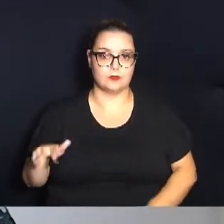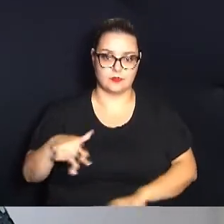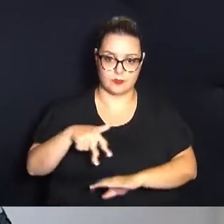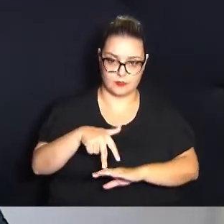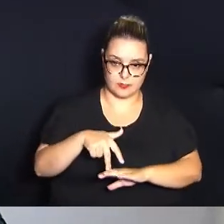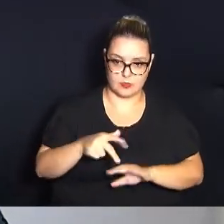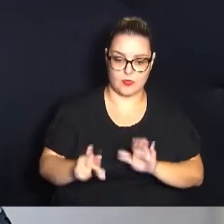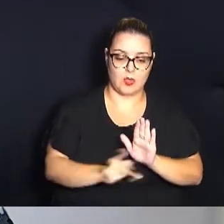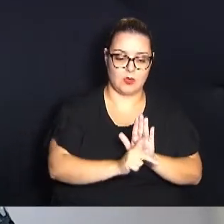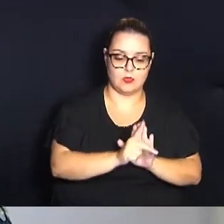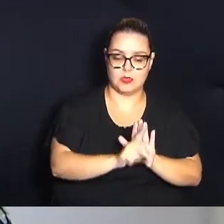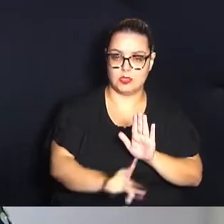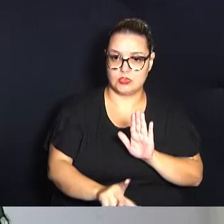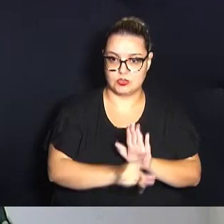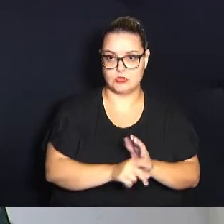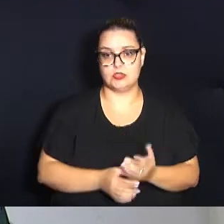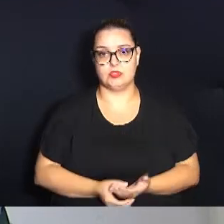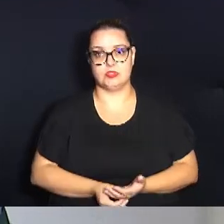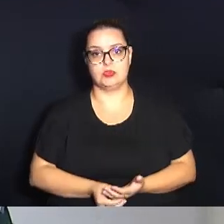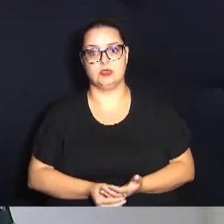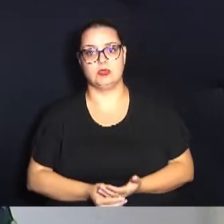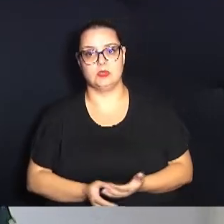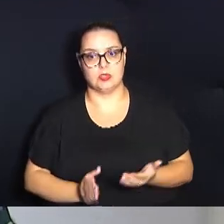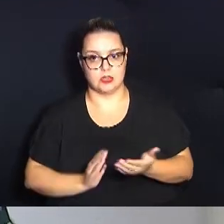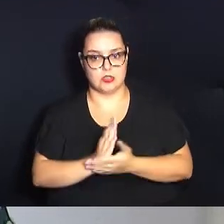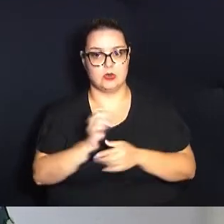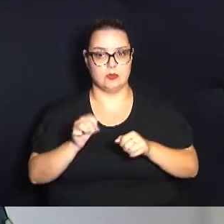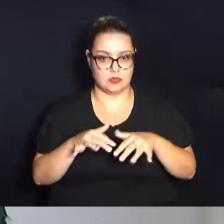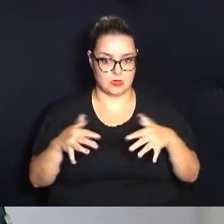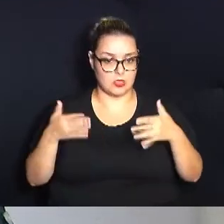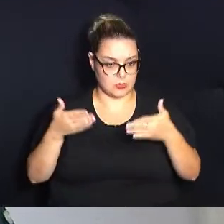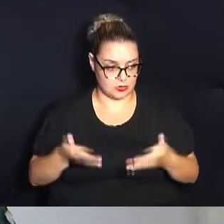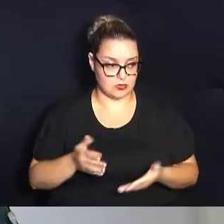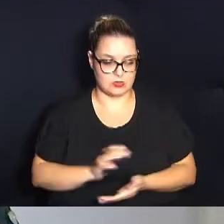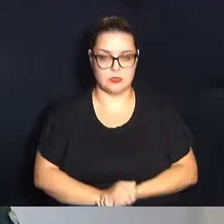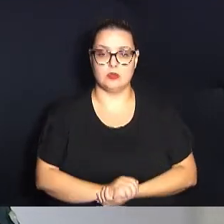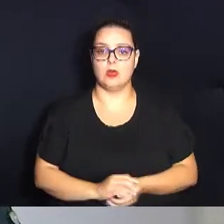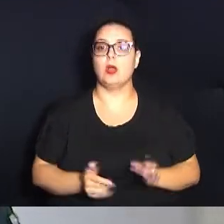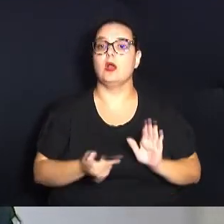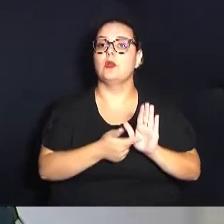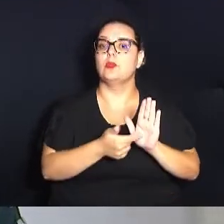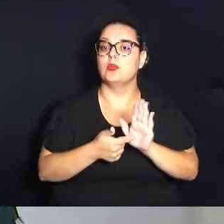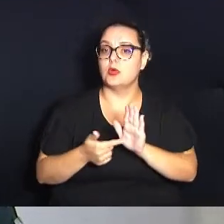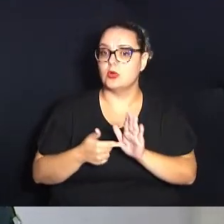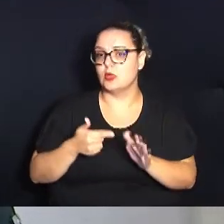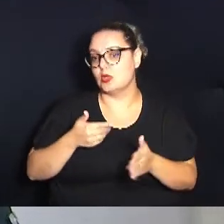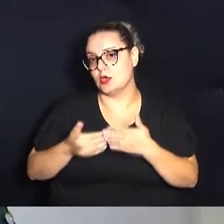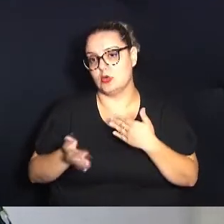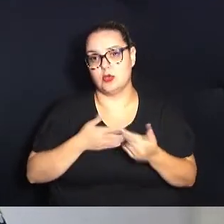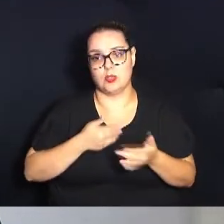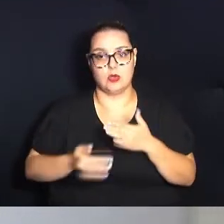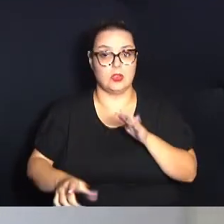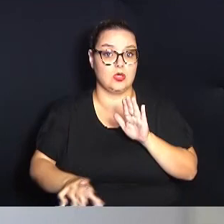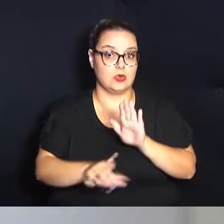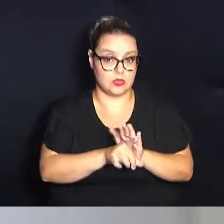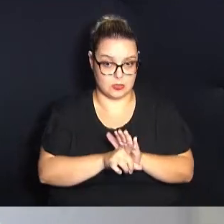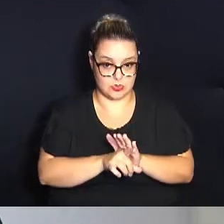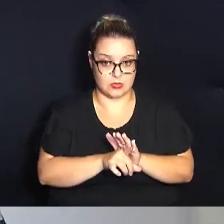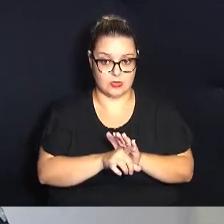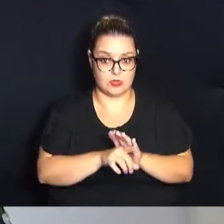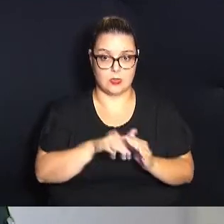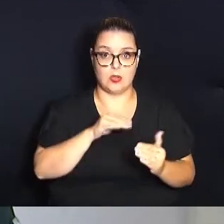comade se posicionou frente ao projeto de lei que está em aprovação hoje né que veio pro pleno eh demonstrando que